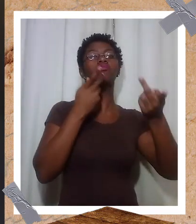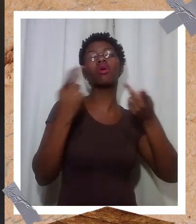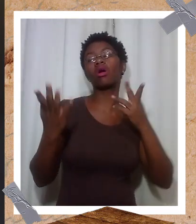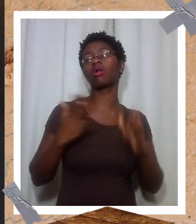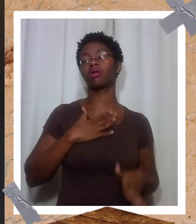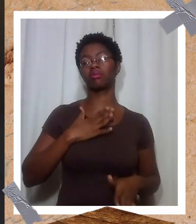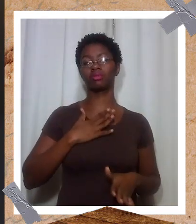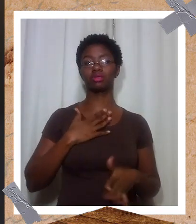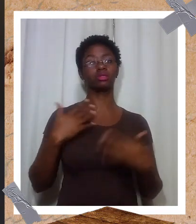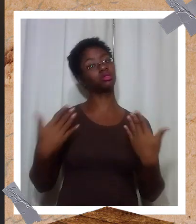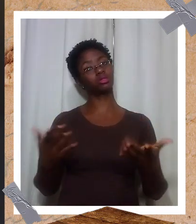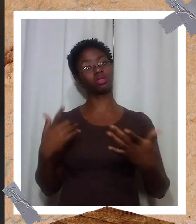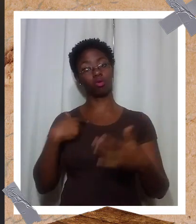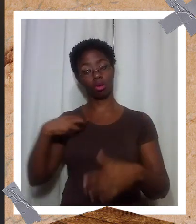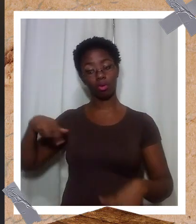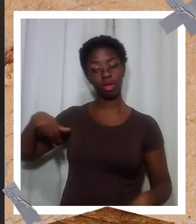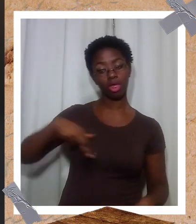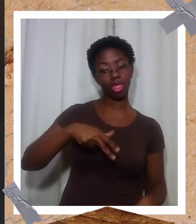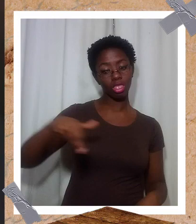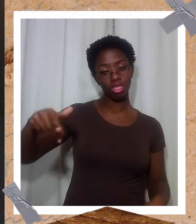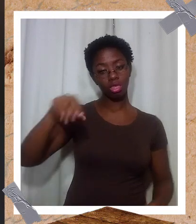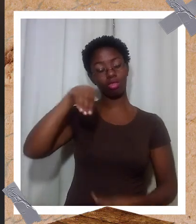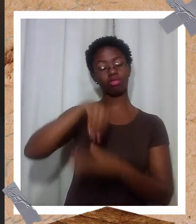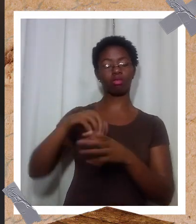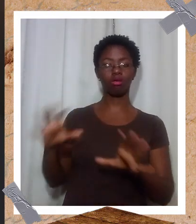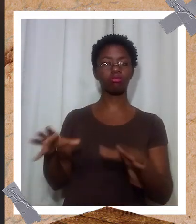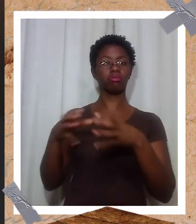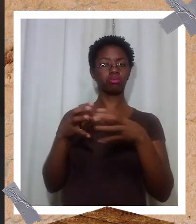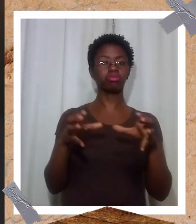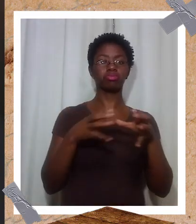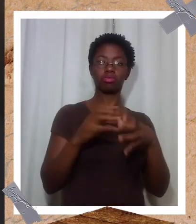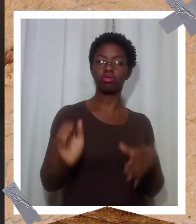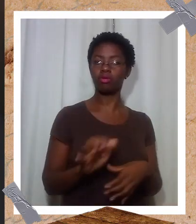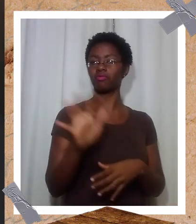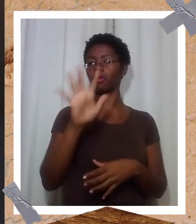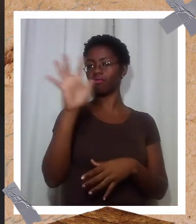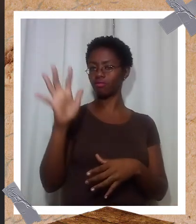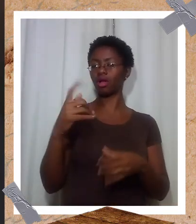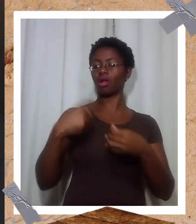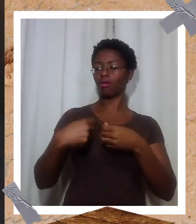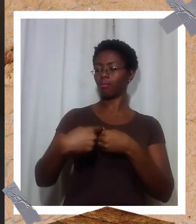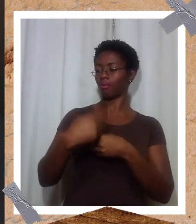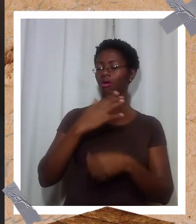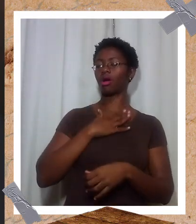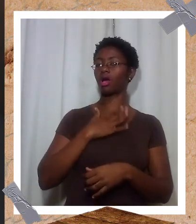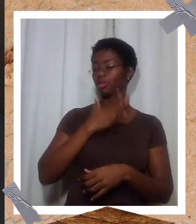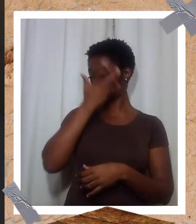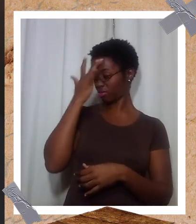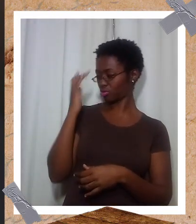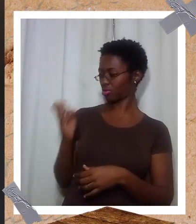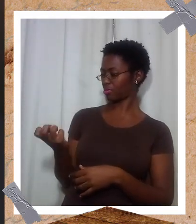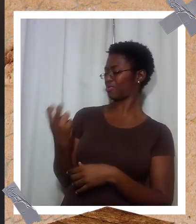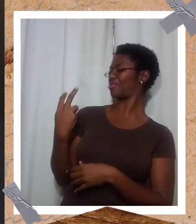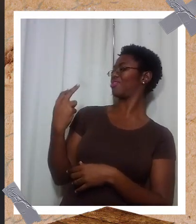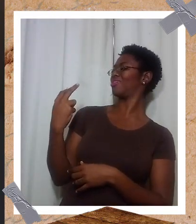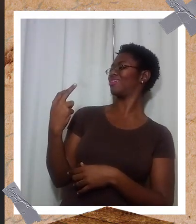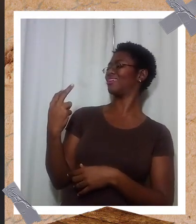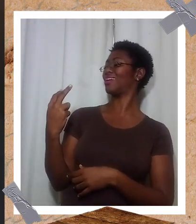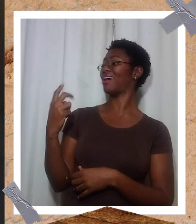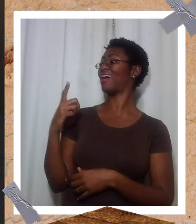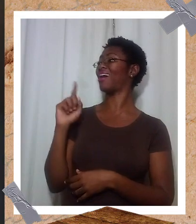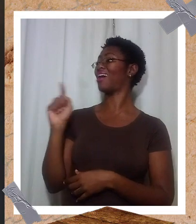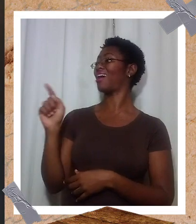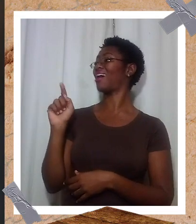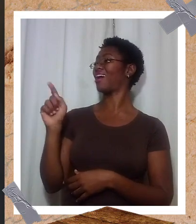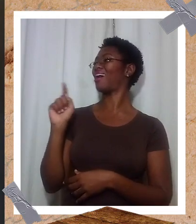Então, quando eu circulo por aqui, pela minha comunidade, pela minha favela, pelas ruas do meu bairro, as pessoas me olham e, de certa forma, elas olham